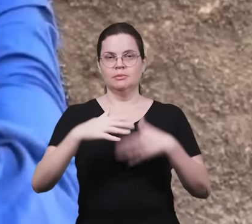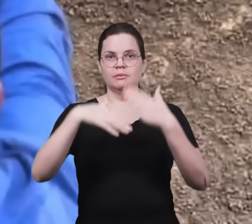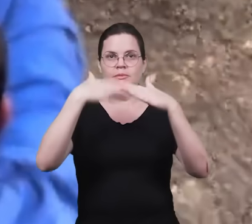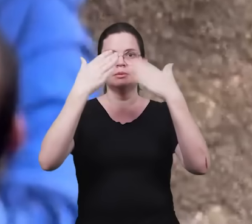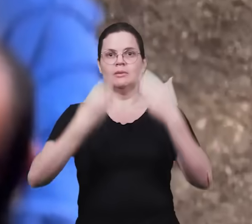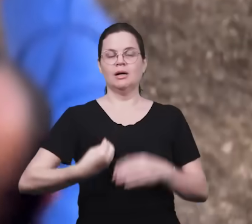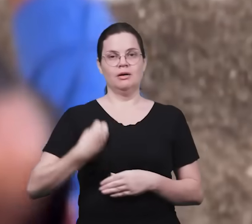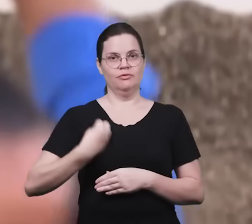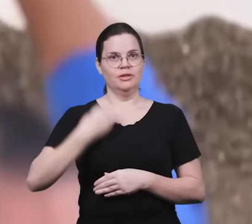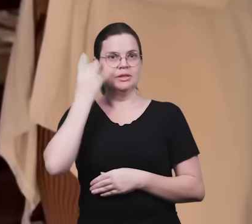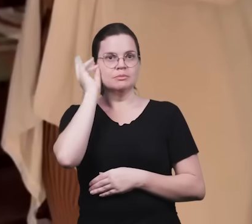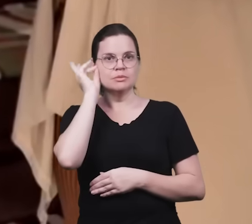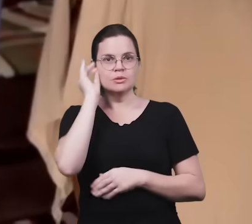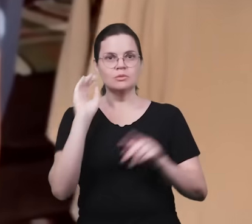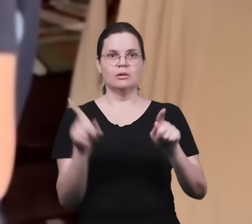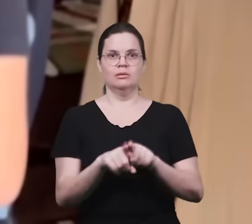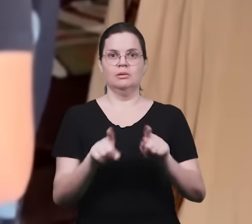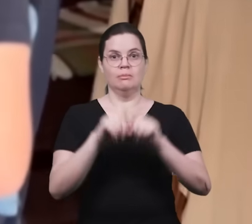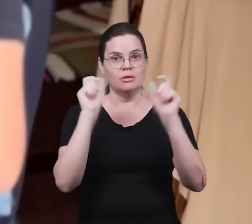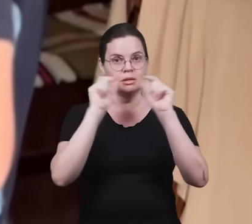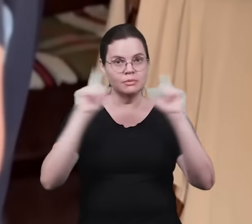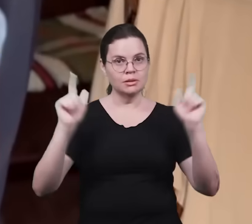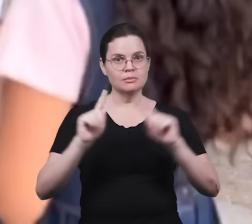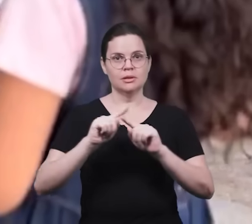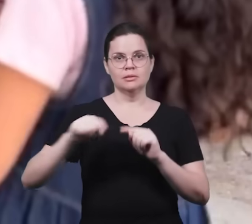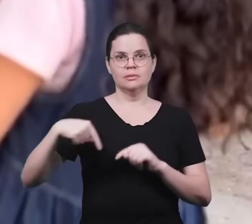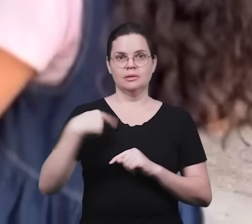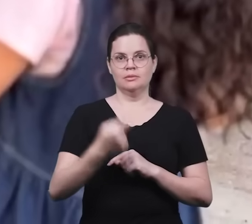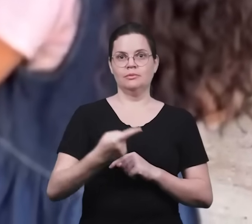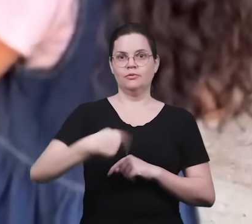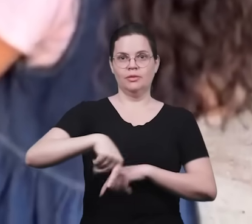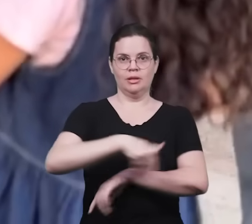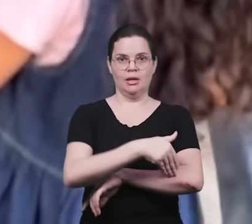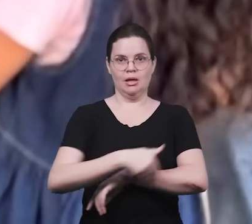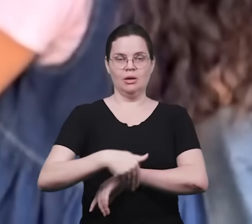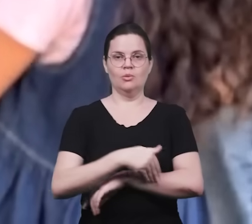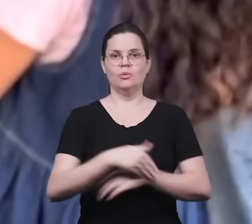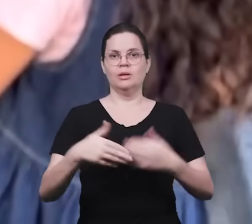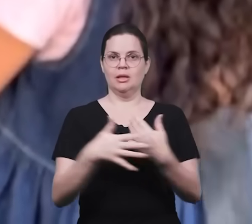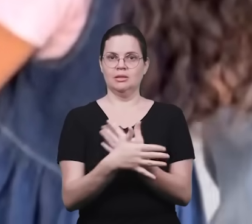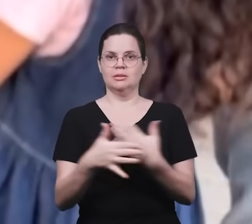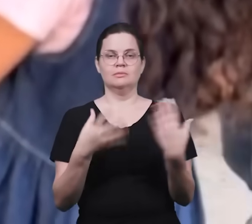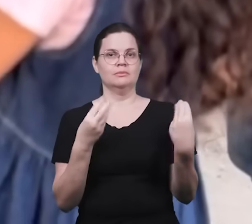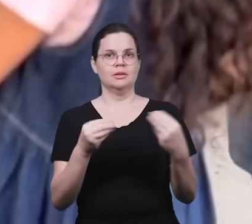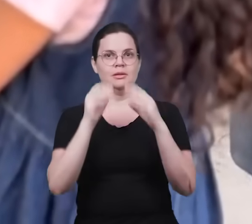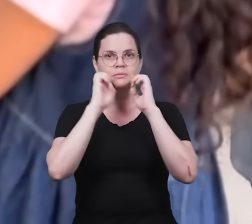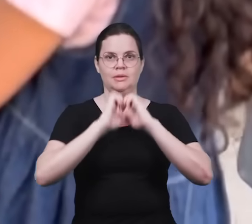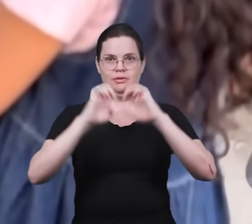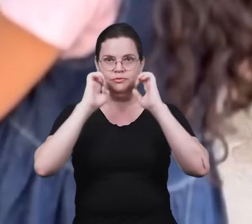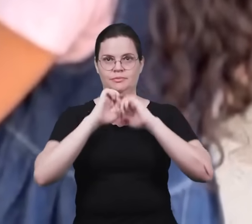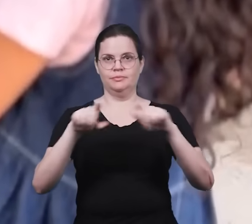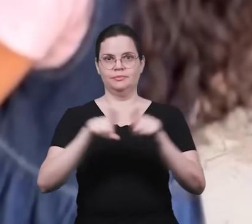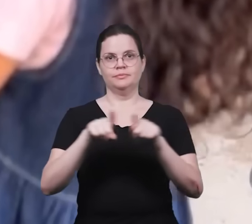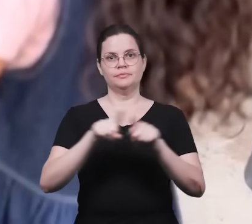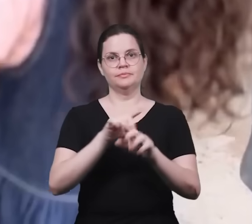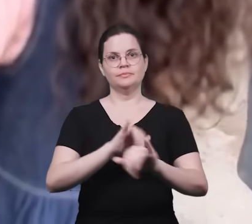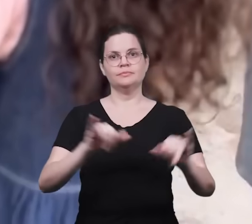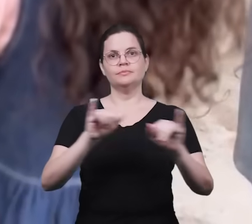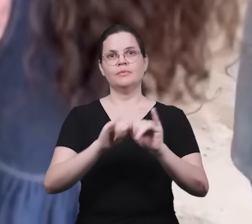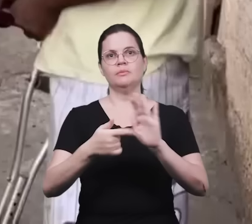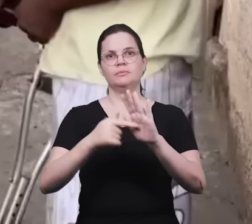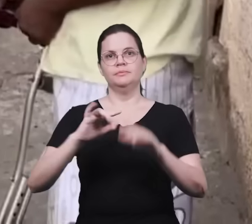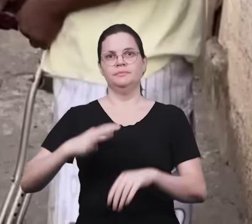e despertamento espiritual. Em seguida, os irmãos saíram pelas ruas da cidade para evangelizar, levando a mensagem